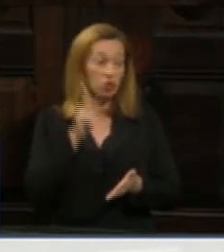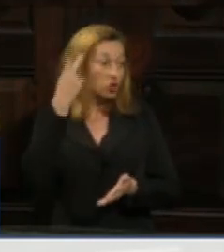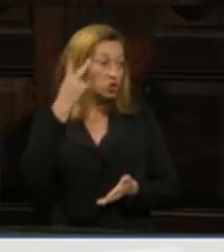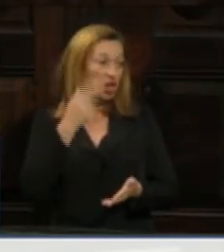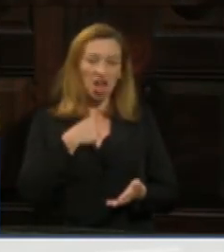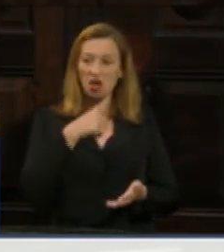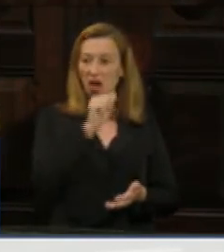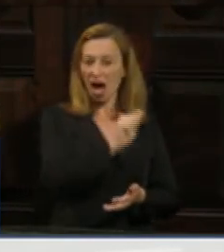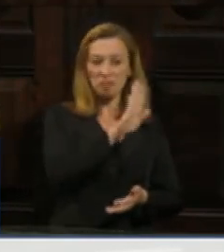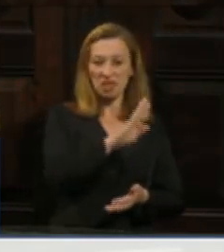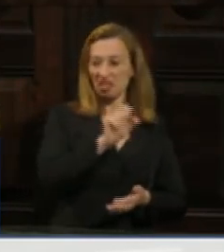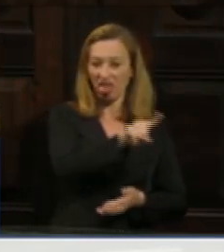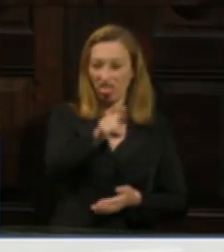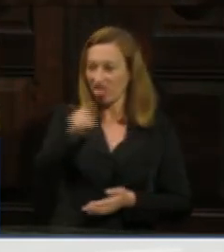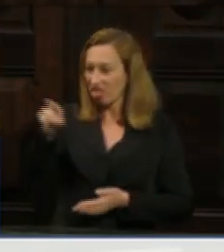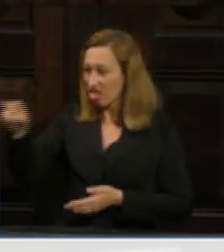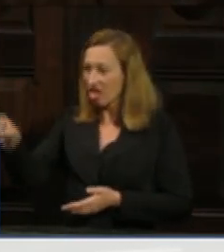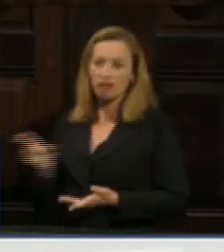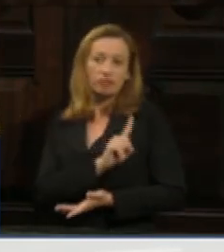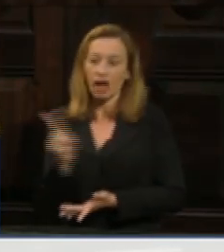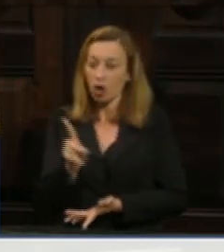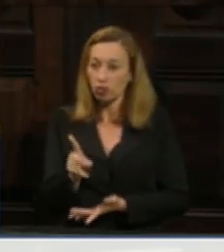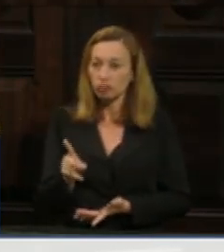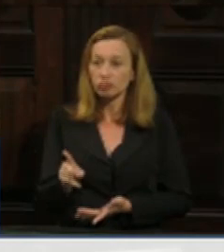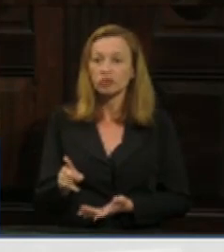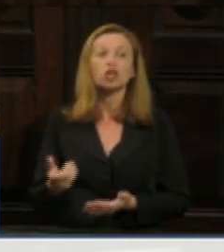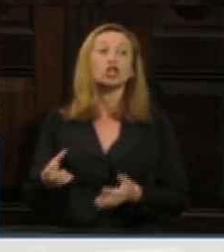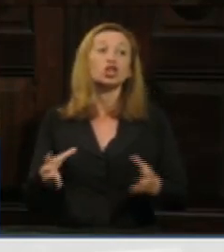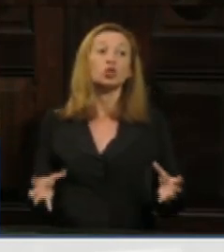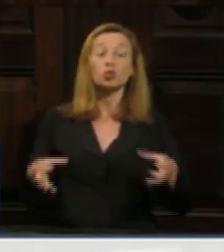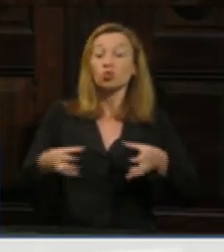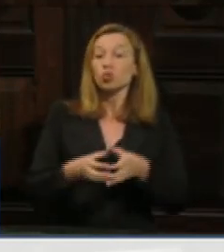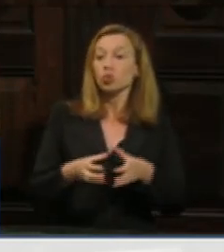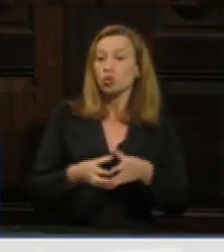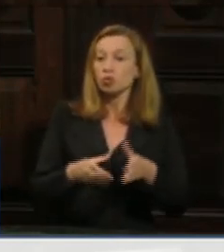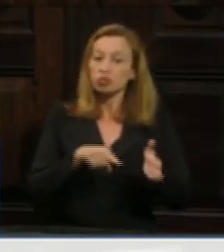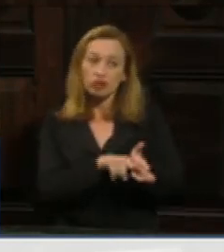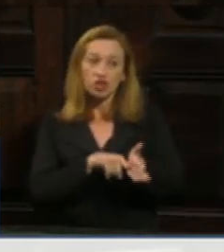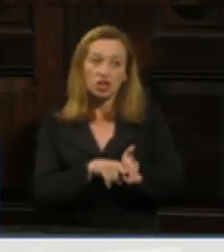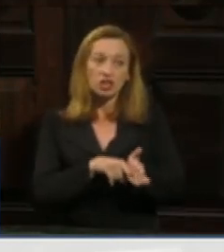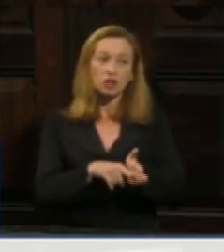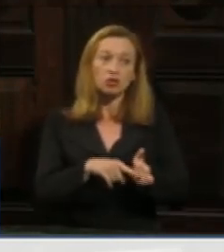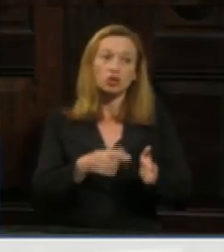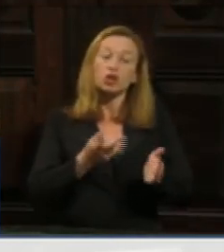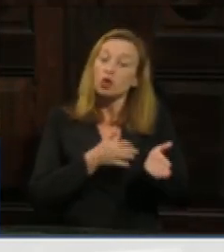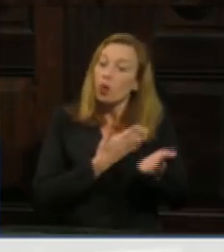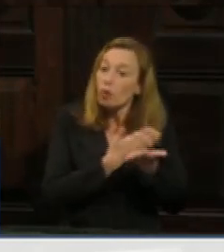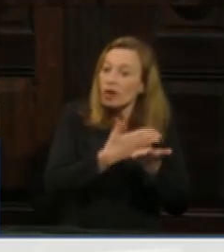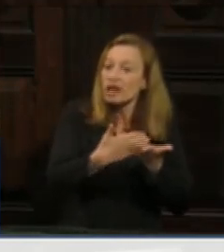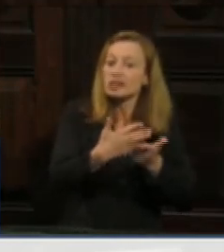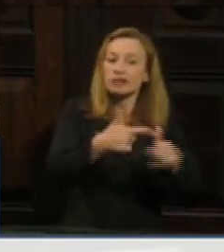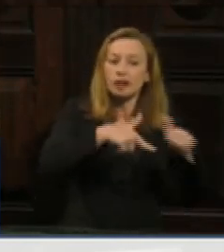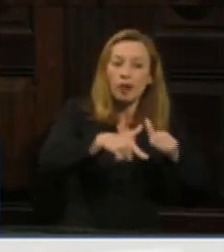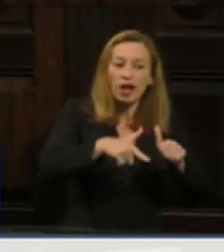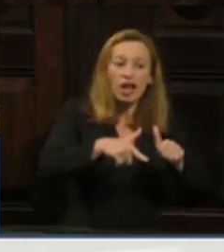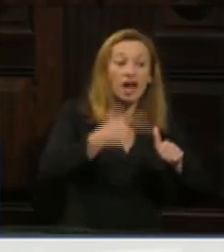dedo, e geralmente quem aponta o dedo não se aprofunda nas questões, percebe que causa um grande